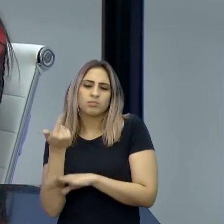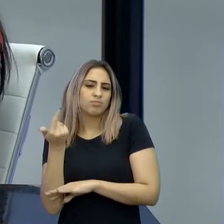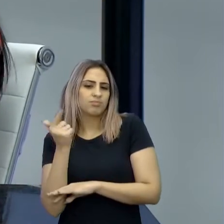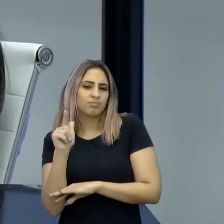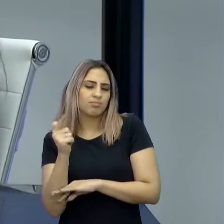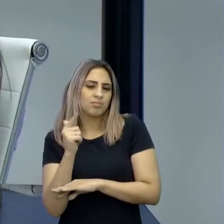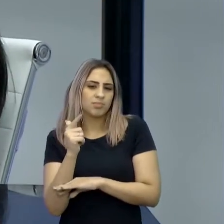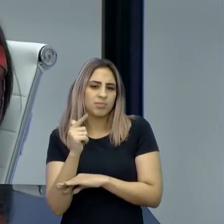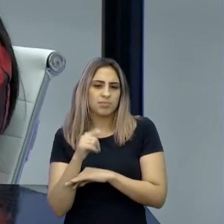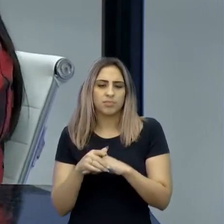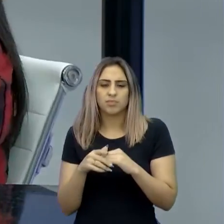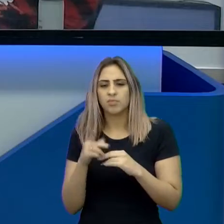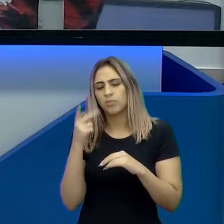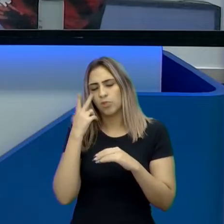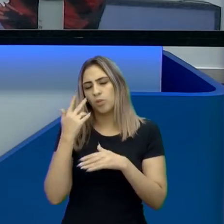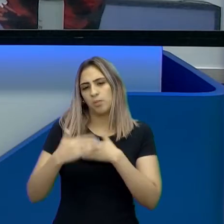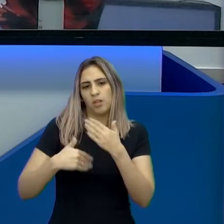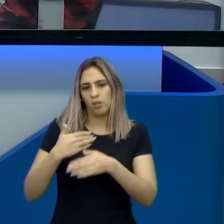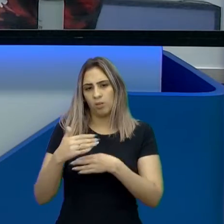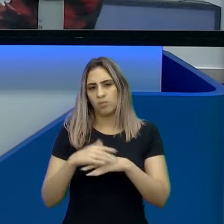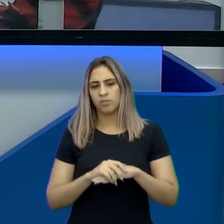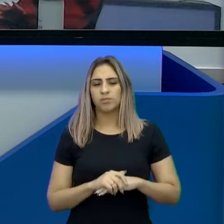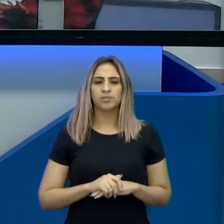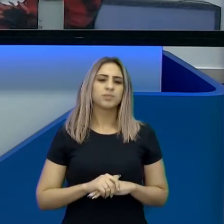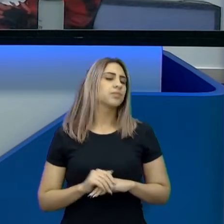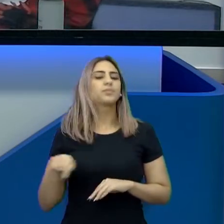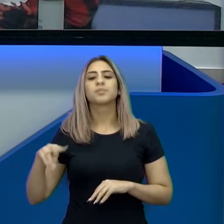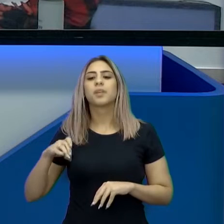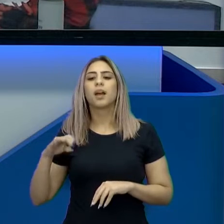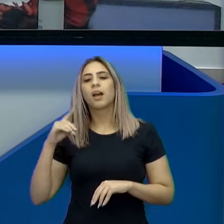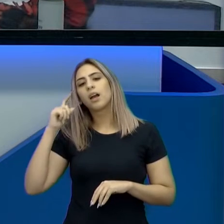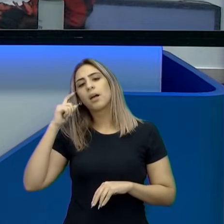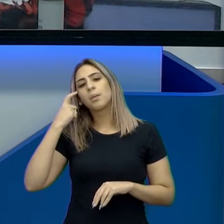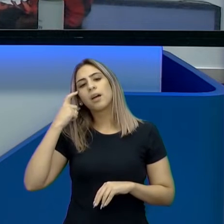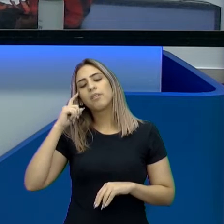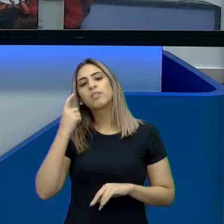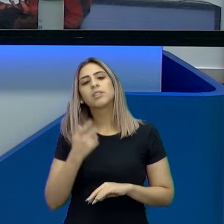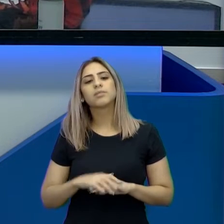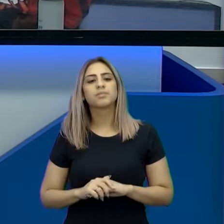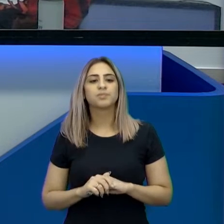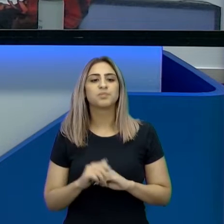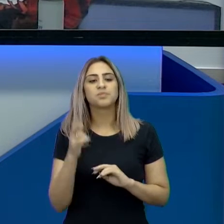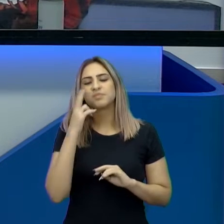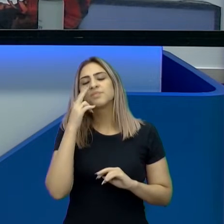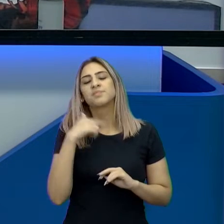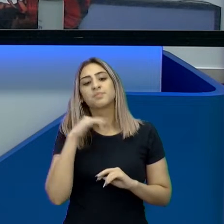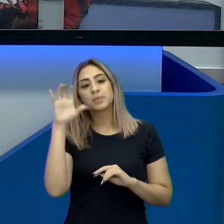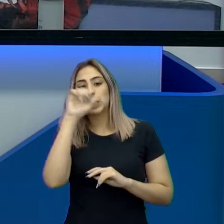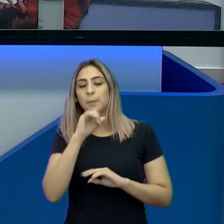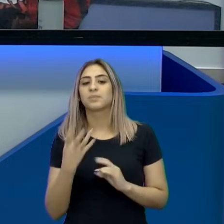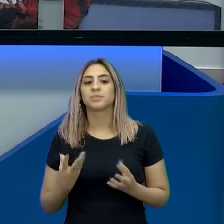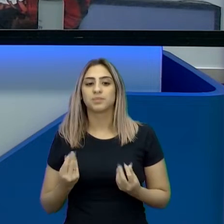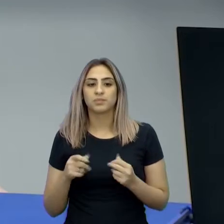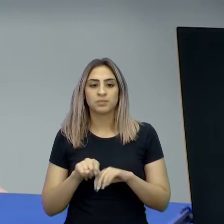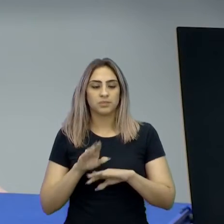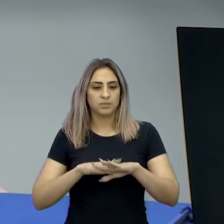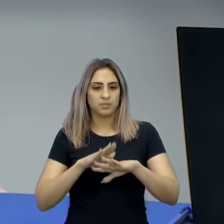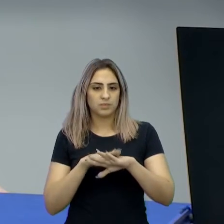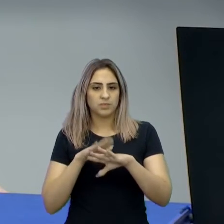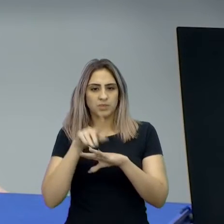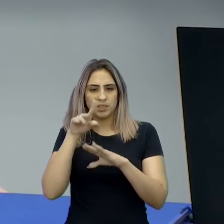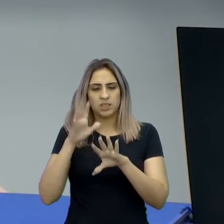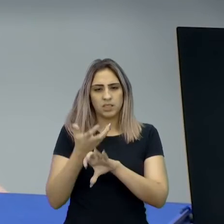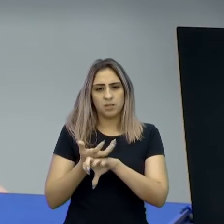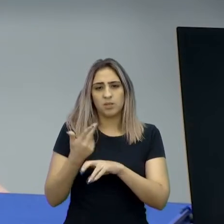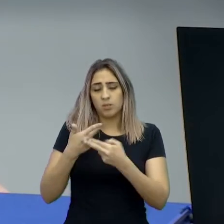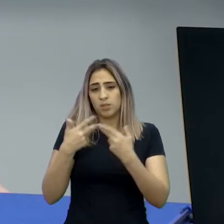teria rotineiramente, assim. Beleza. E aí, Mafê? Então, sabe que eu aprendi demais, né, fazendo esse componente. Uma das